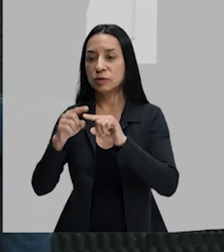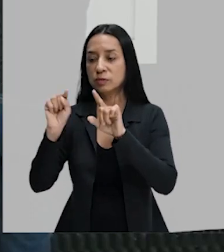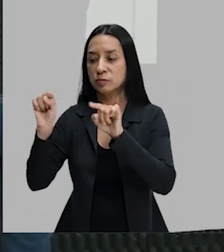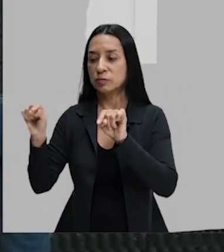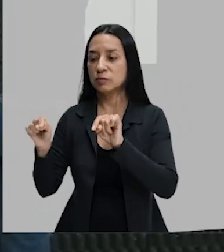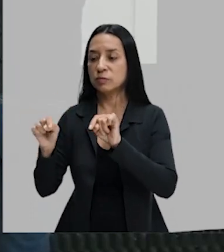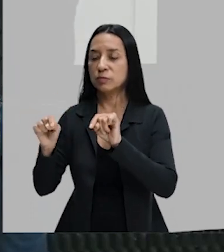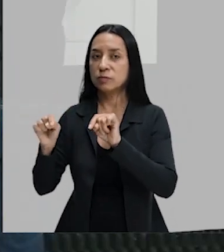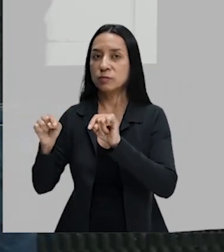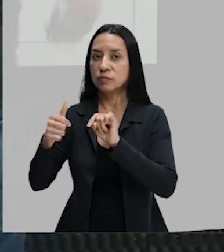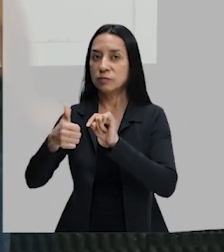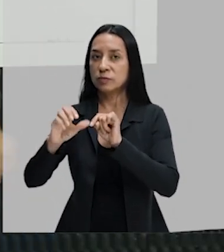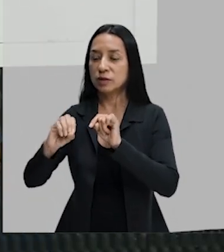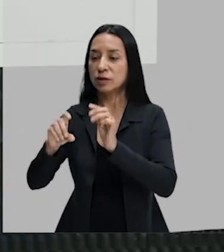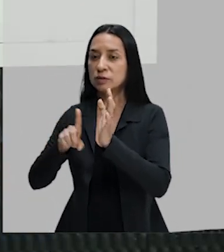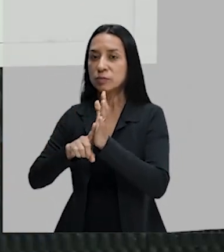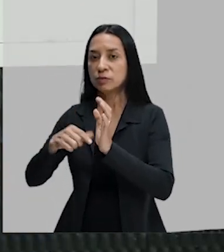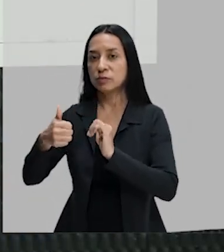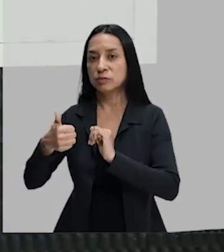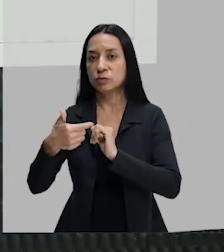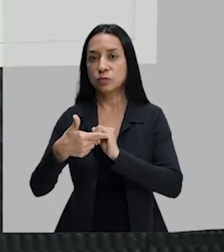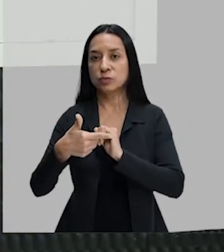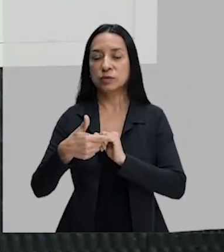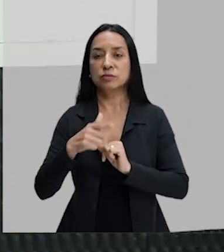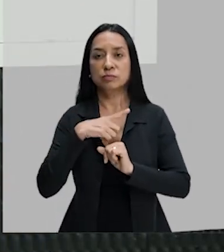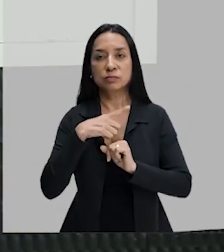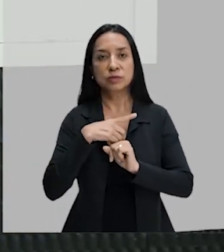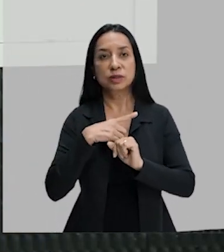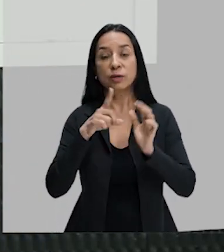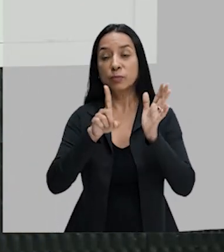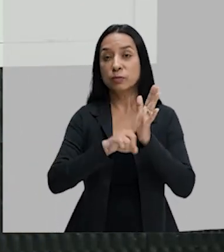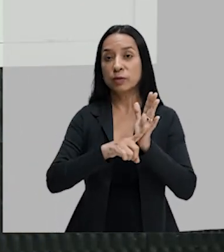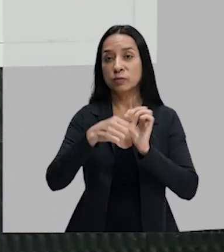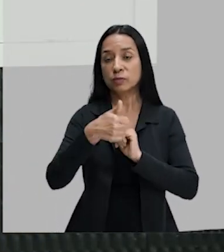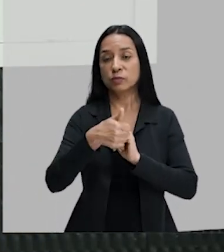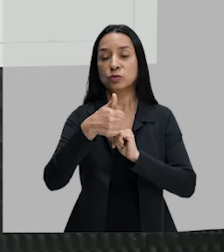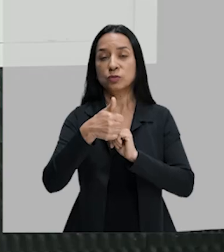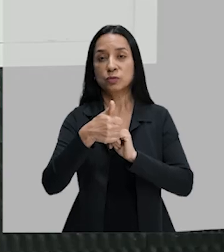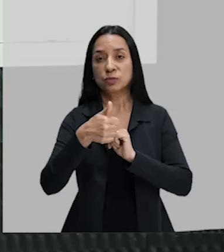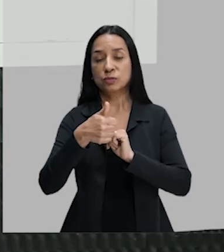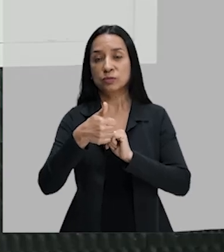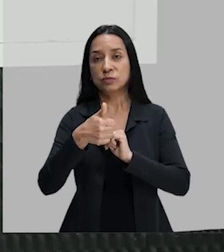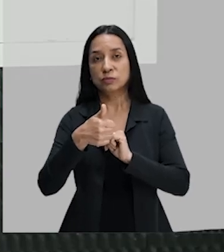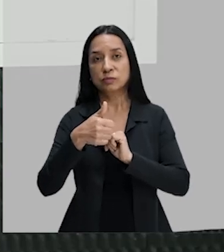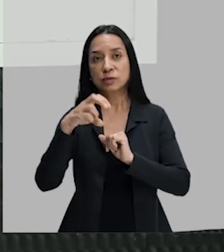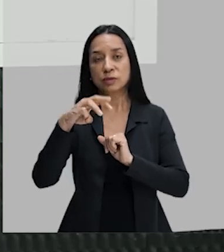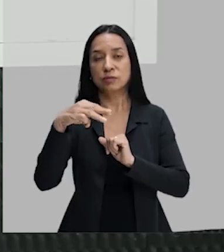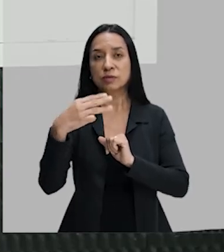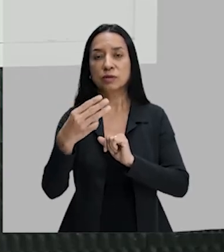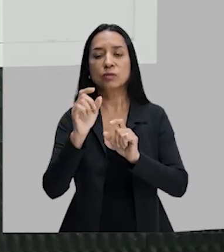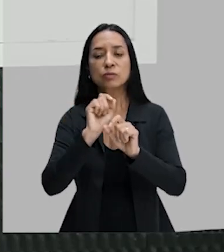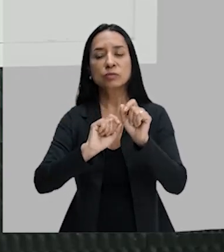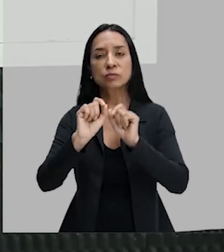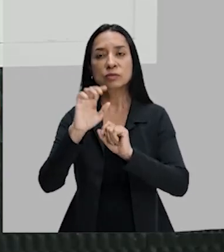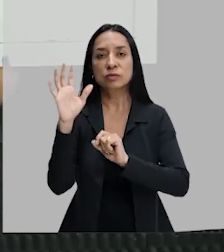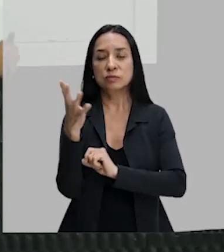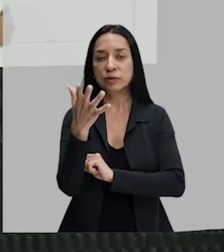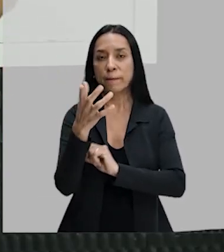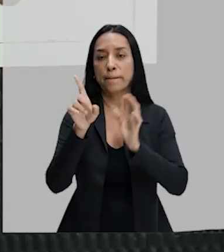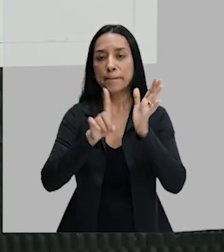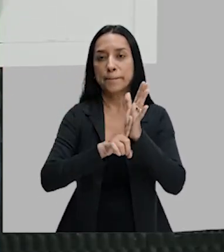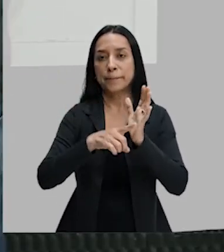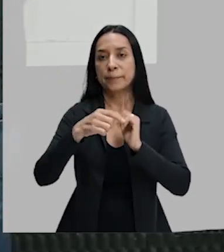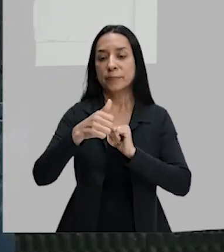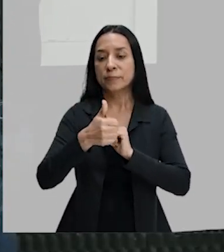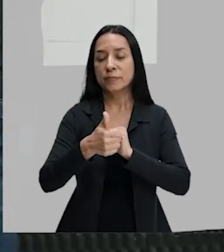12. Olha, turma, já aqui nós temos menos 1 elevado ao cubo, né? Então, o que acontece? Menos 1 ao